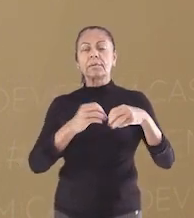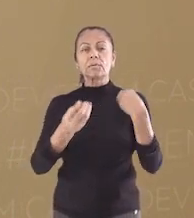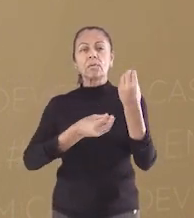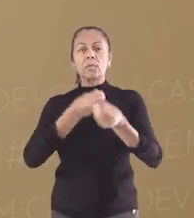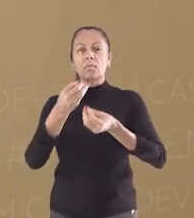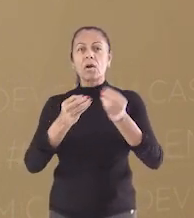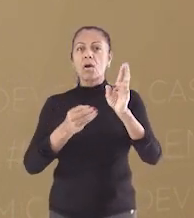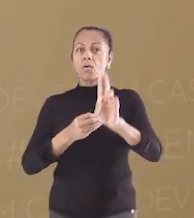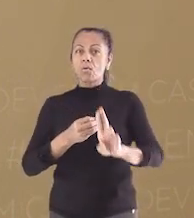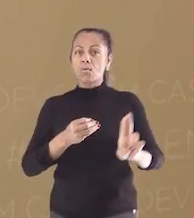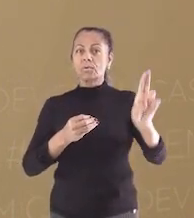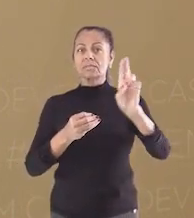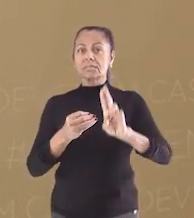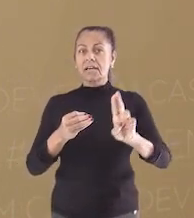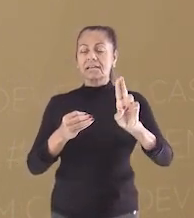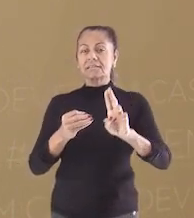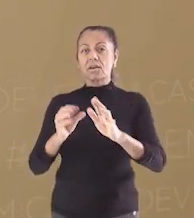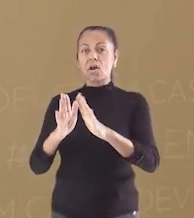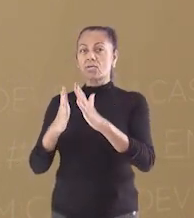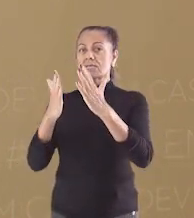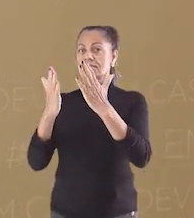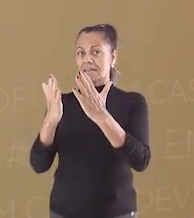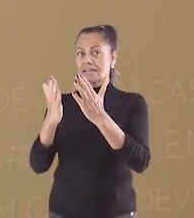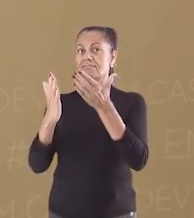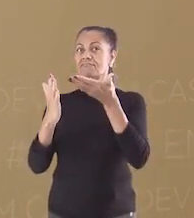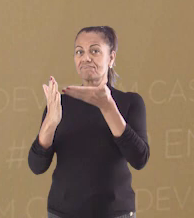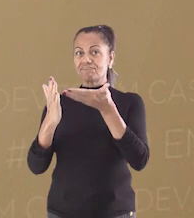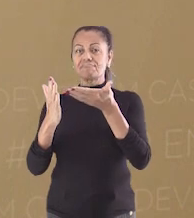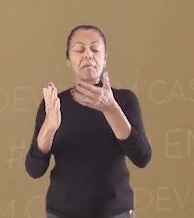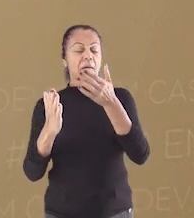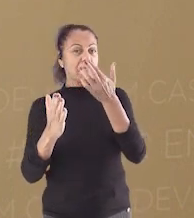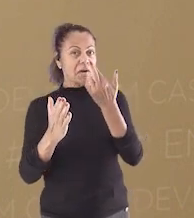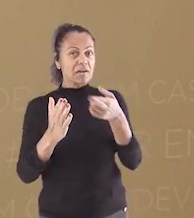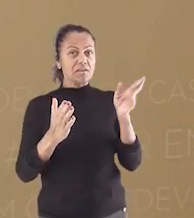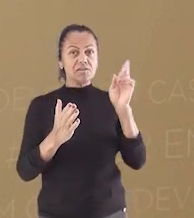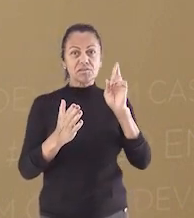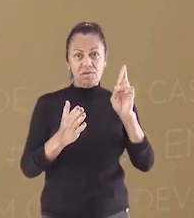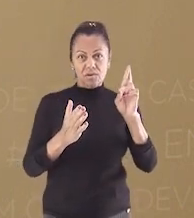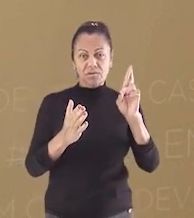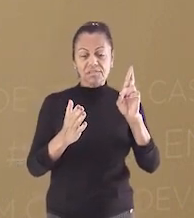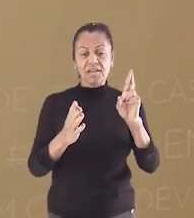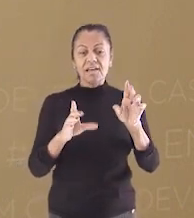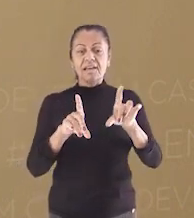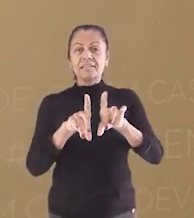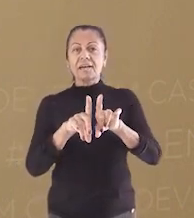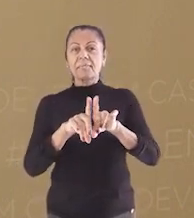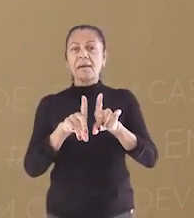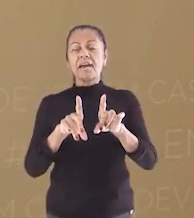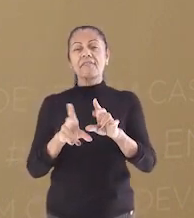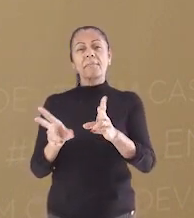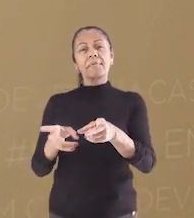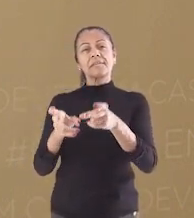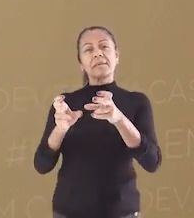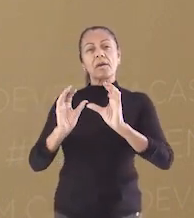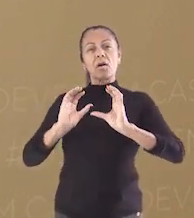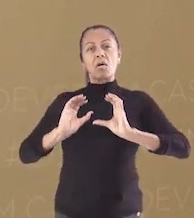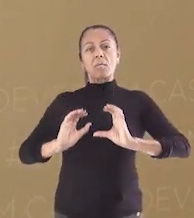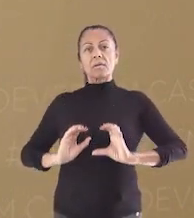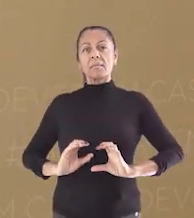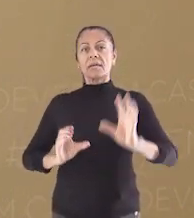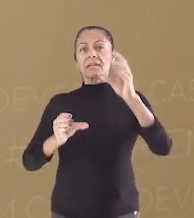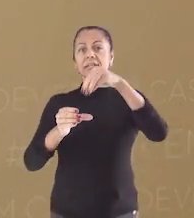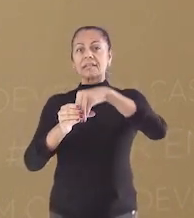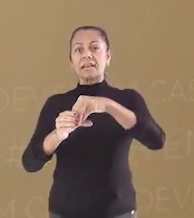ensinamentos, usando os livros sagrados. Com esses ensinamentos, determinam comportamento e jeito de ser das